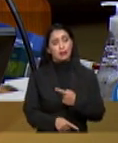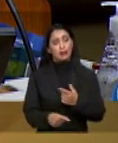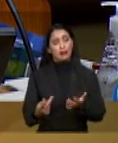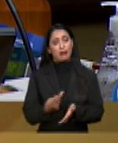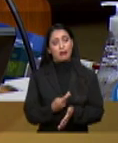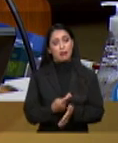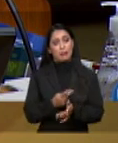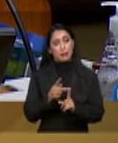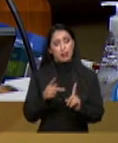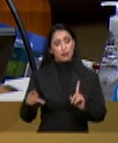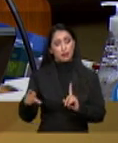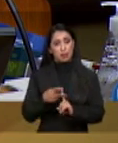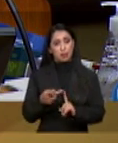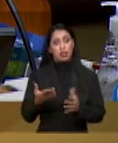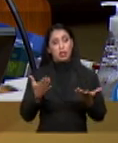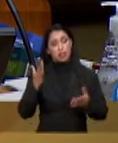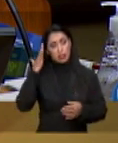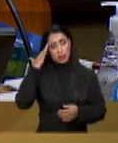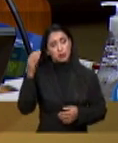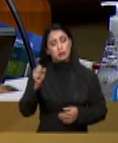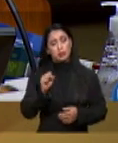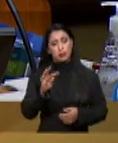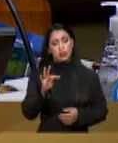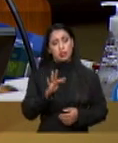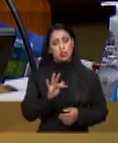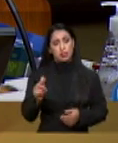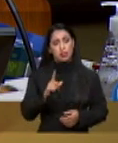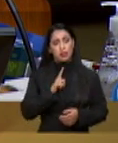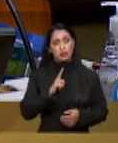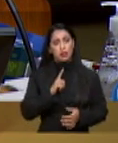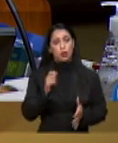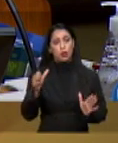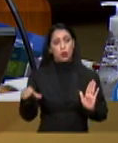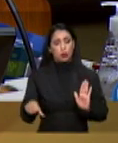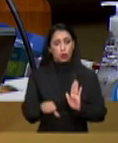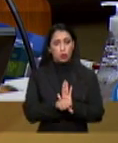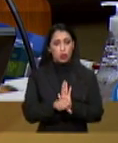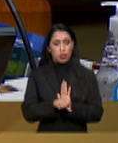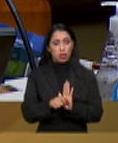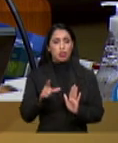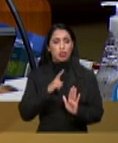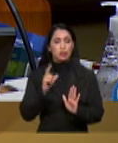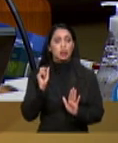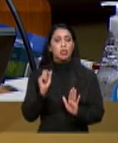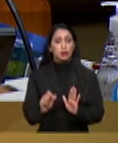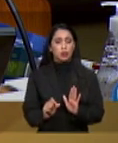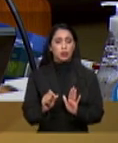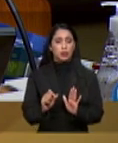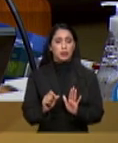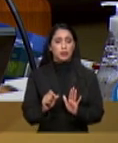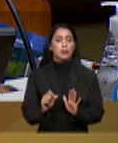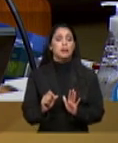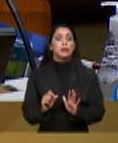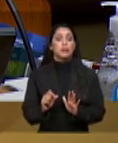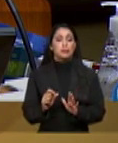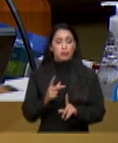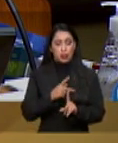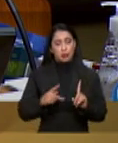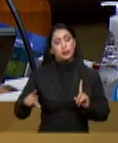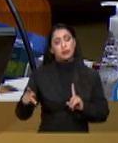dúvidas de que esta Suprema Corte reconhece que referido delito busca salvaguardar a subsistência financeira da